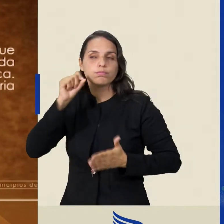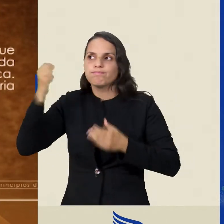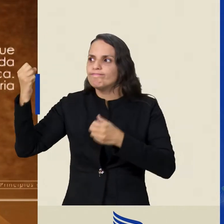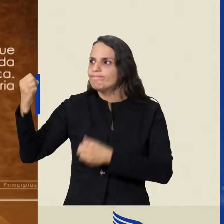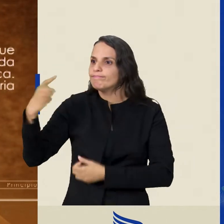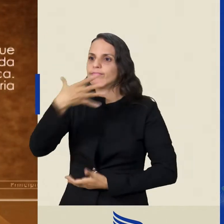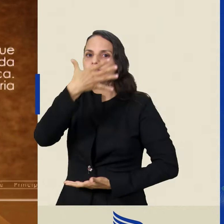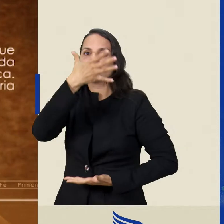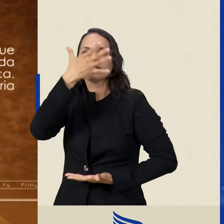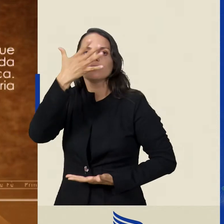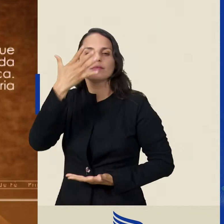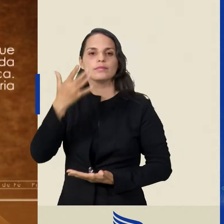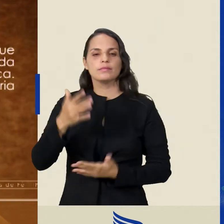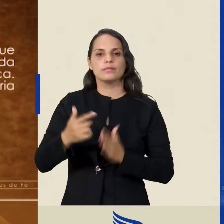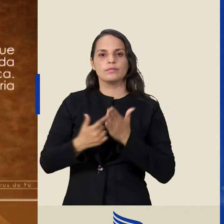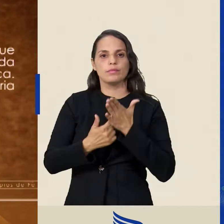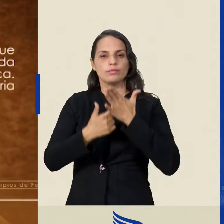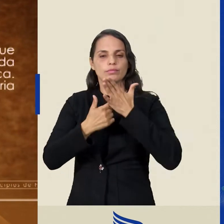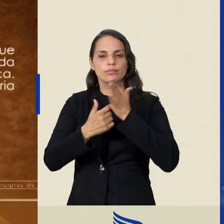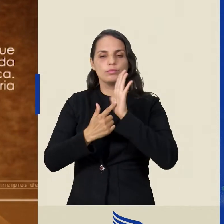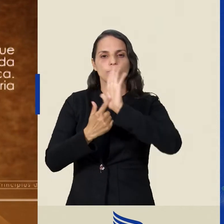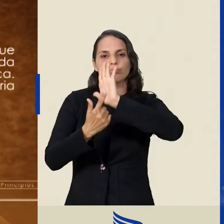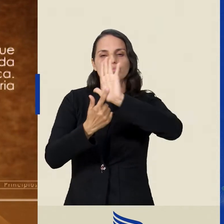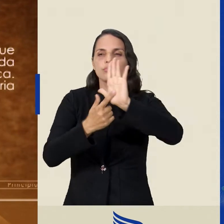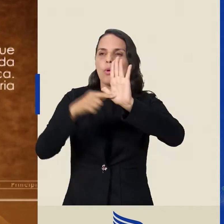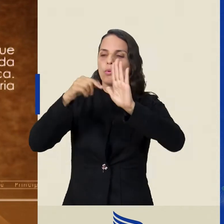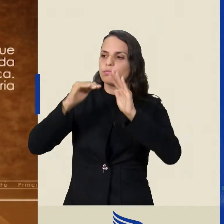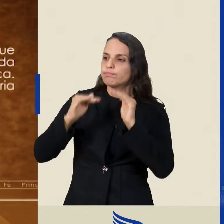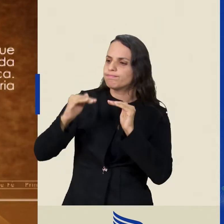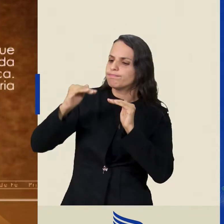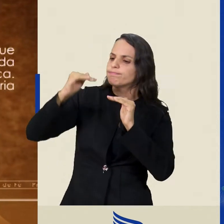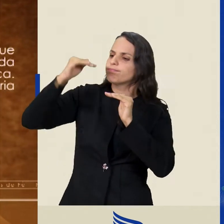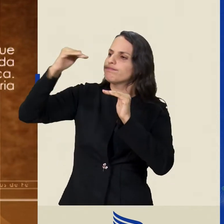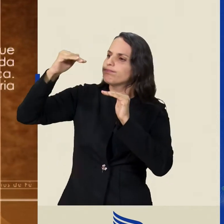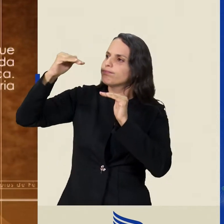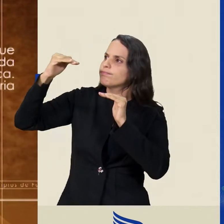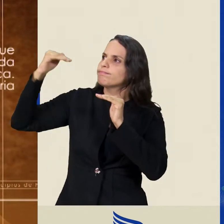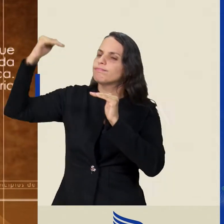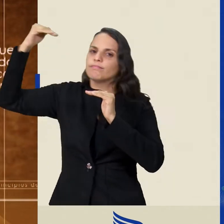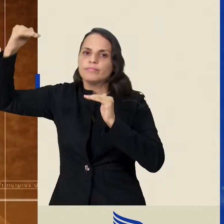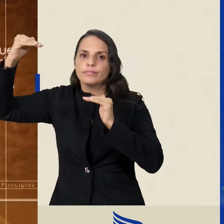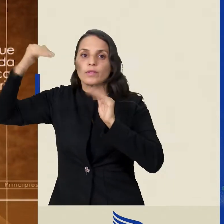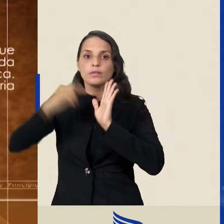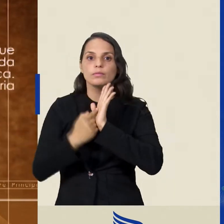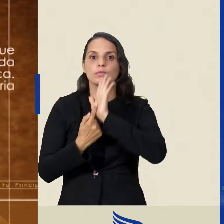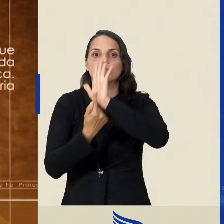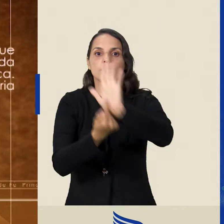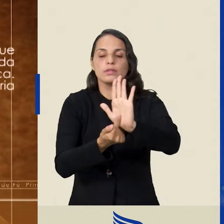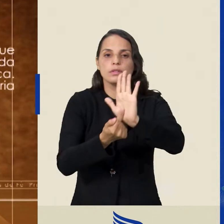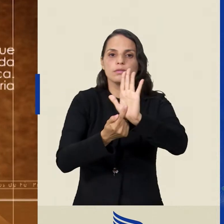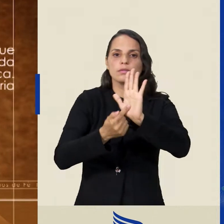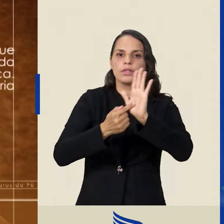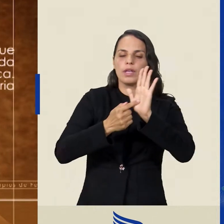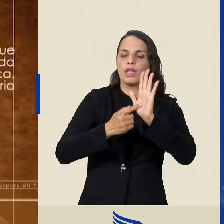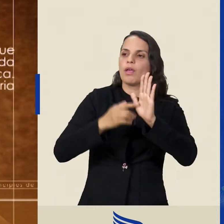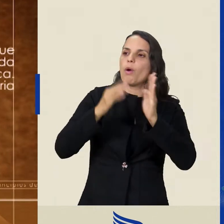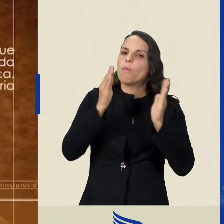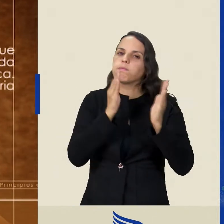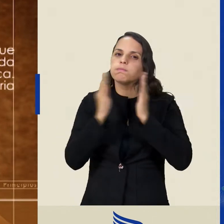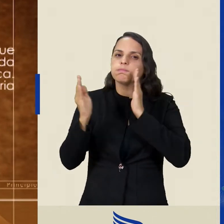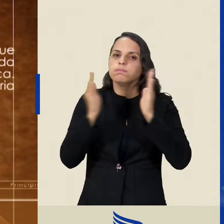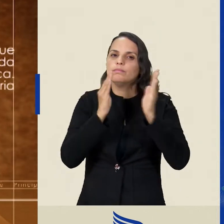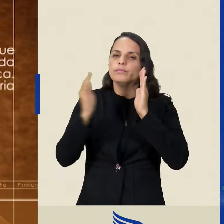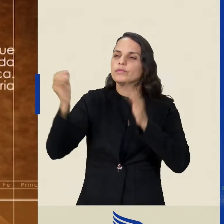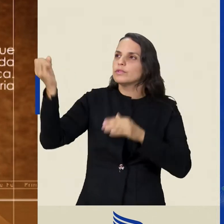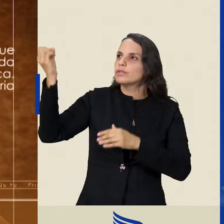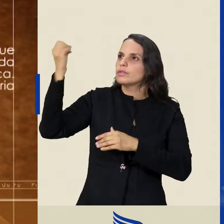novas, mostrando-lhe 3 plataformas que indicavam uma terceira fase da mensagem de Deus para aquela